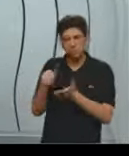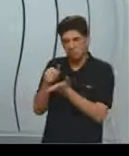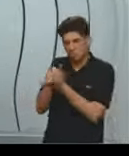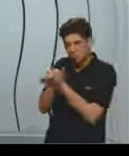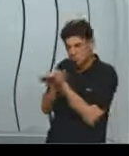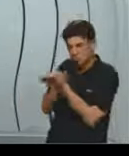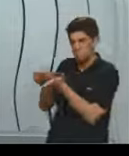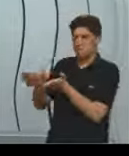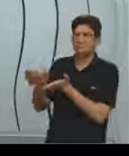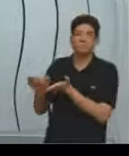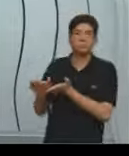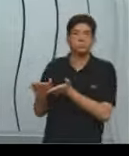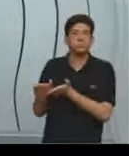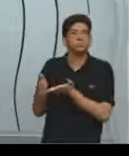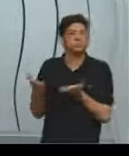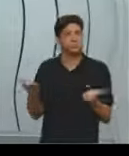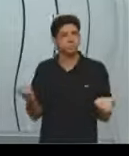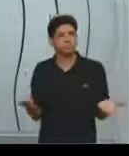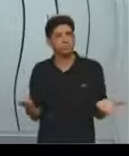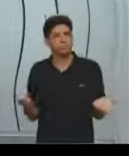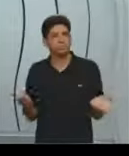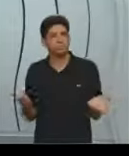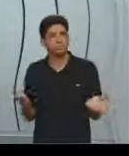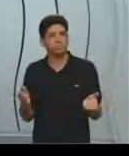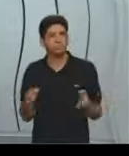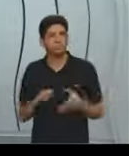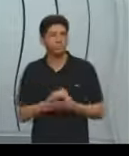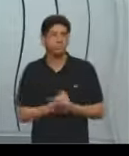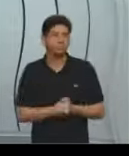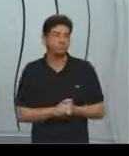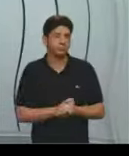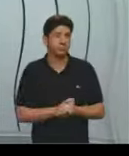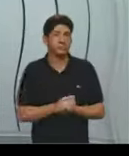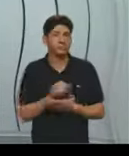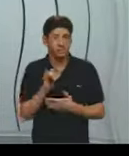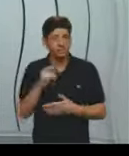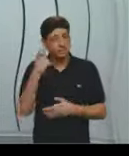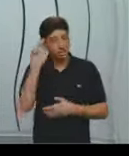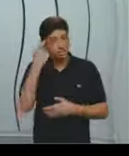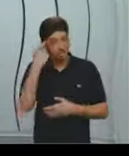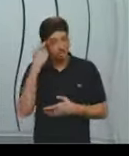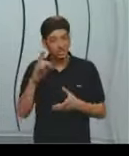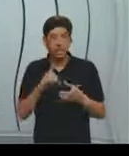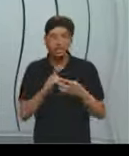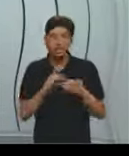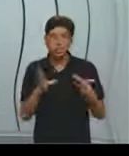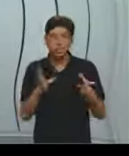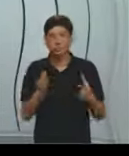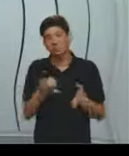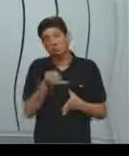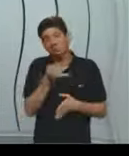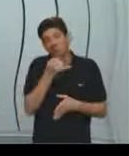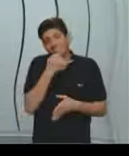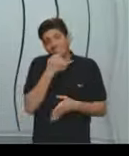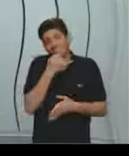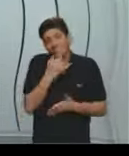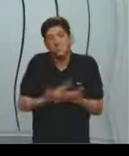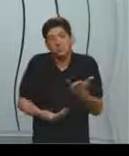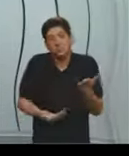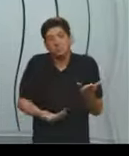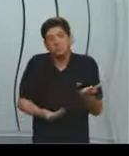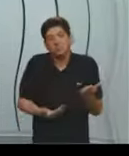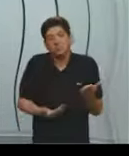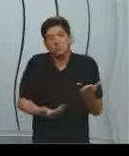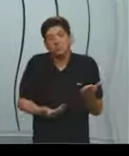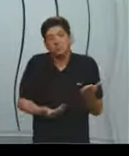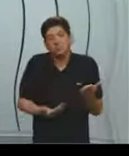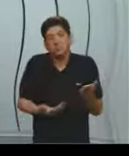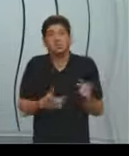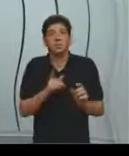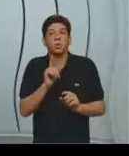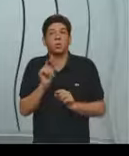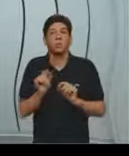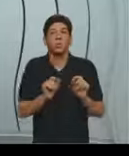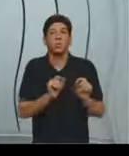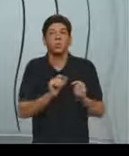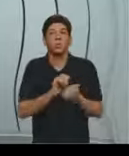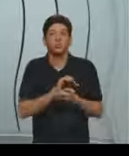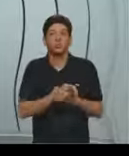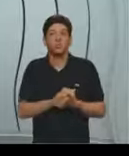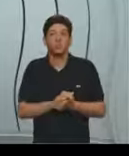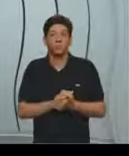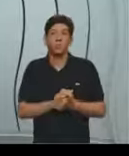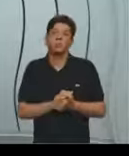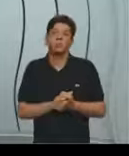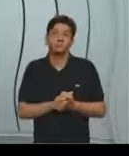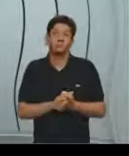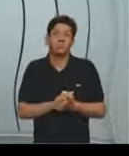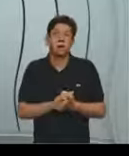e isso a democracia perde demais com essas discussões E aí a gente chega nesse ponto né que é uma coisa que tem que ser